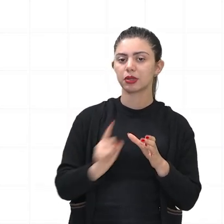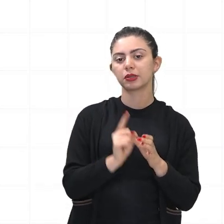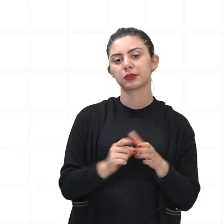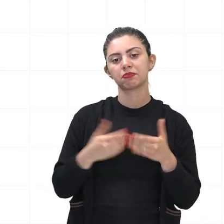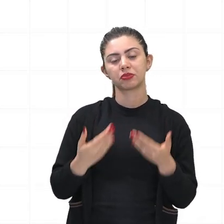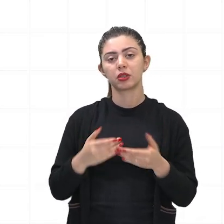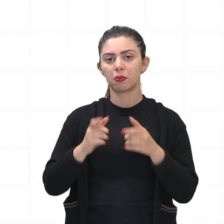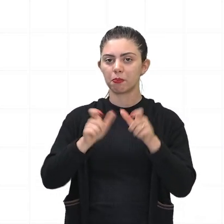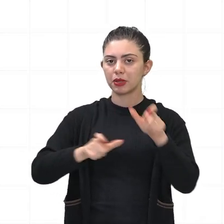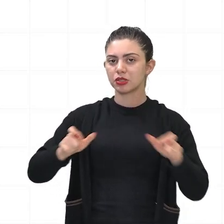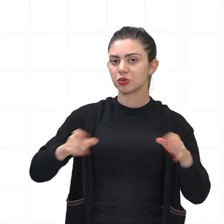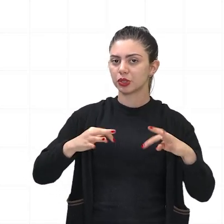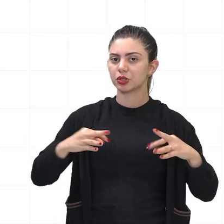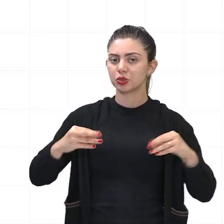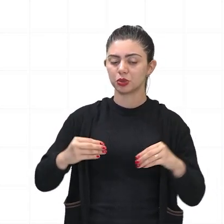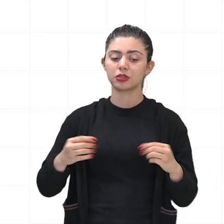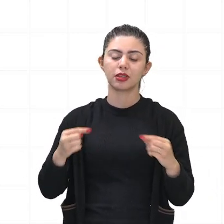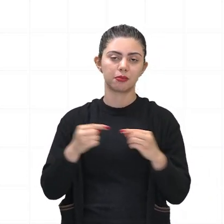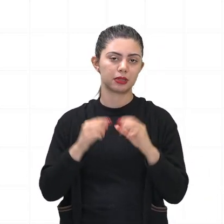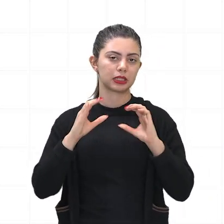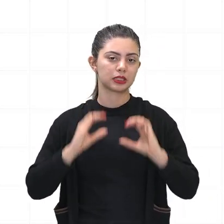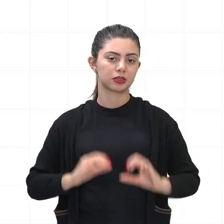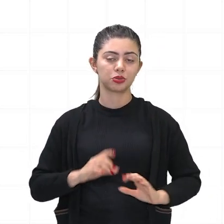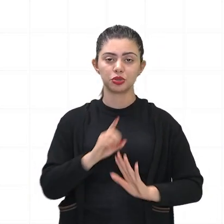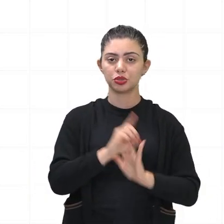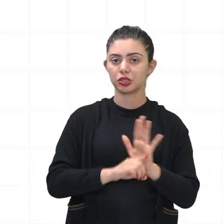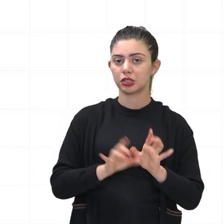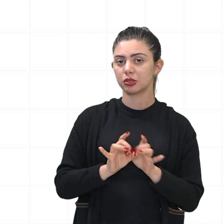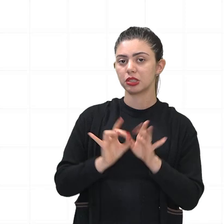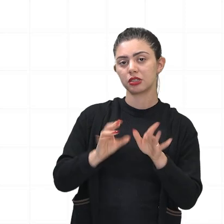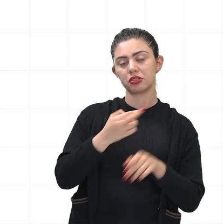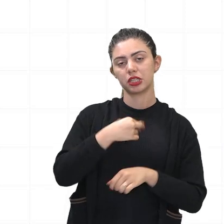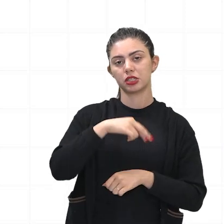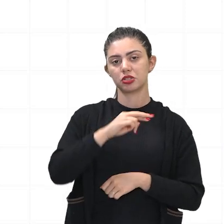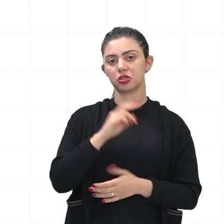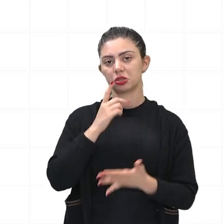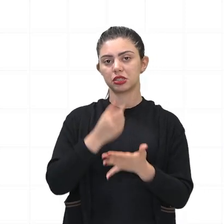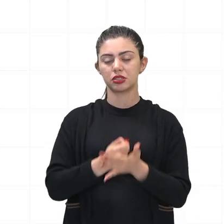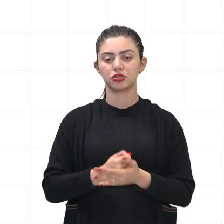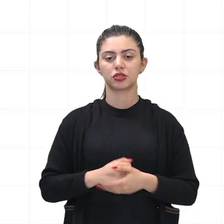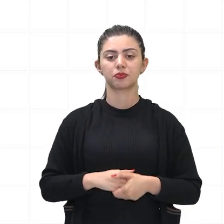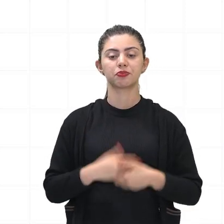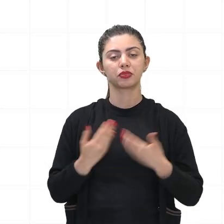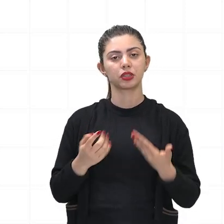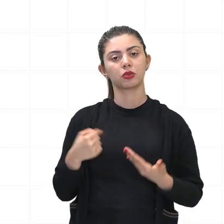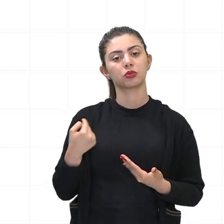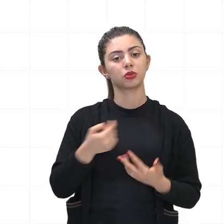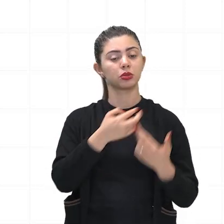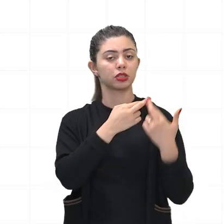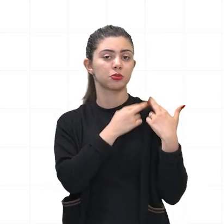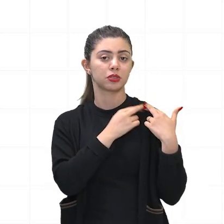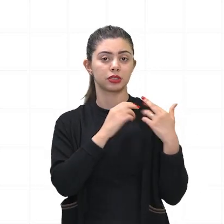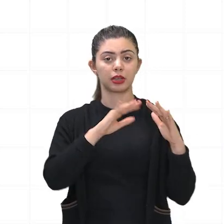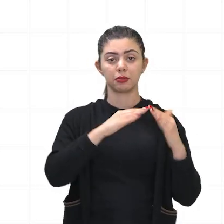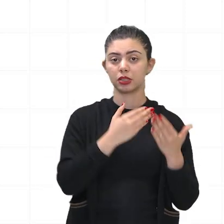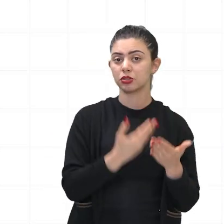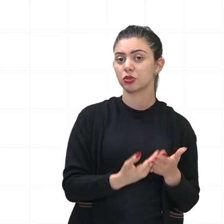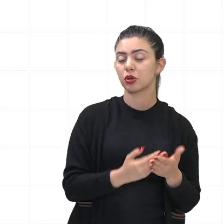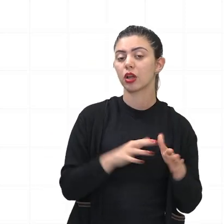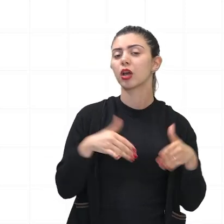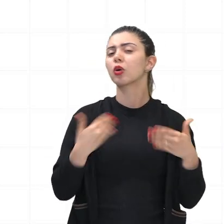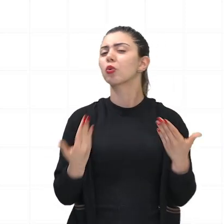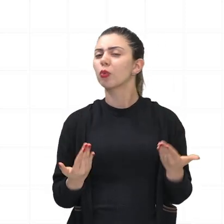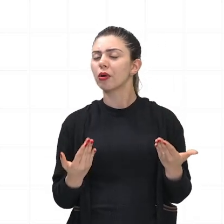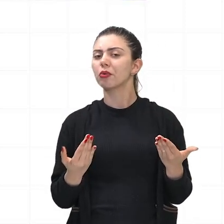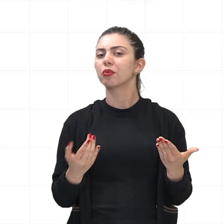que todos possam exercer sua cidadania e seu direito à liberdade religiosa. E o nosso papel como escola, olha só qual é